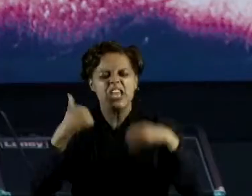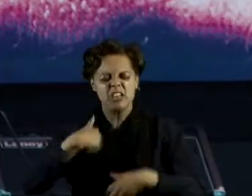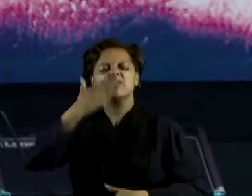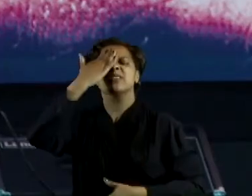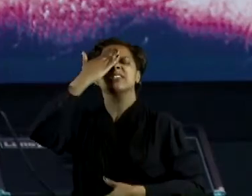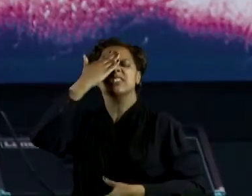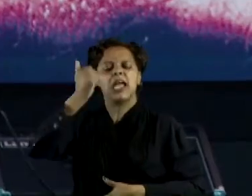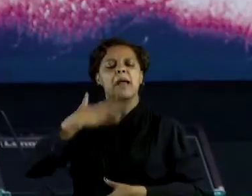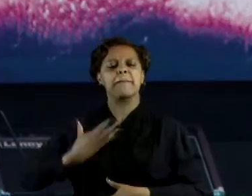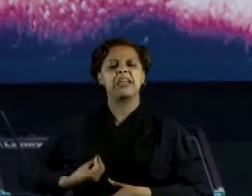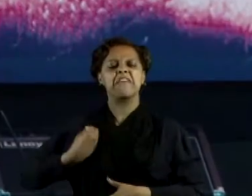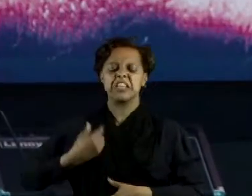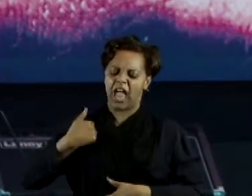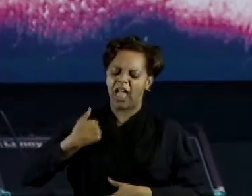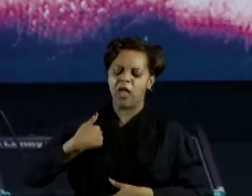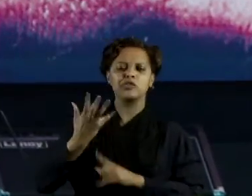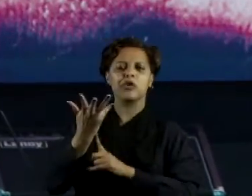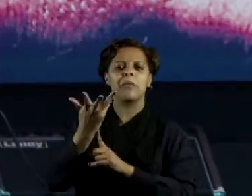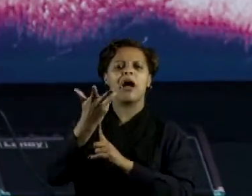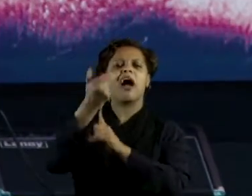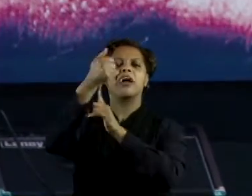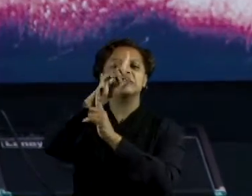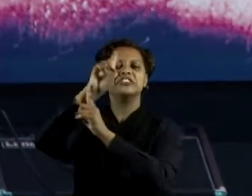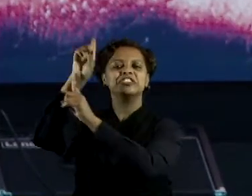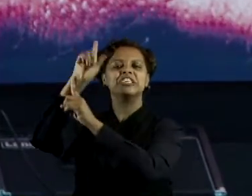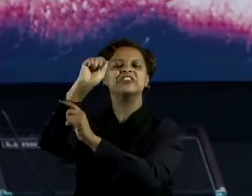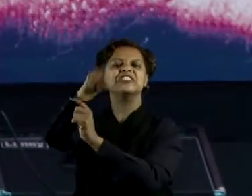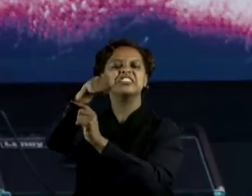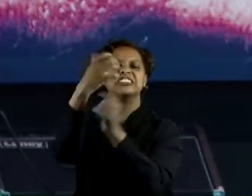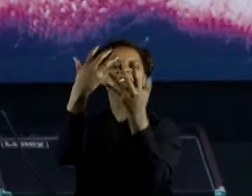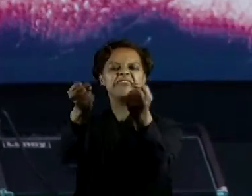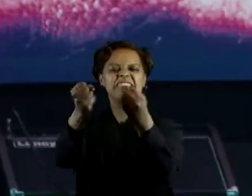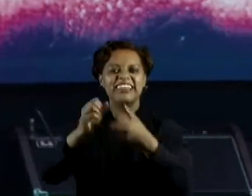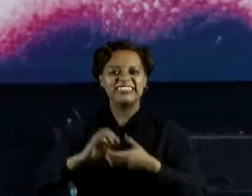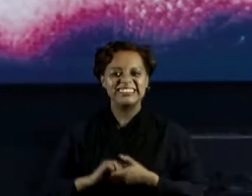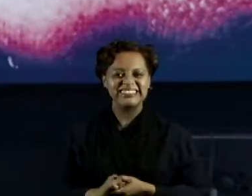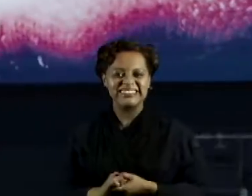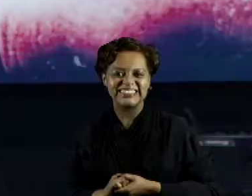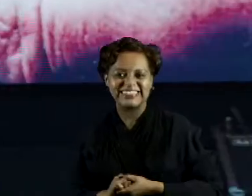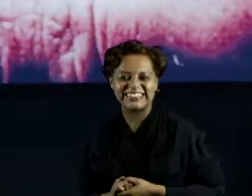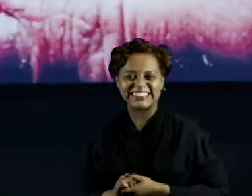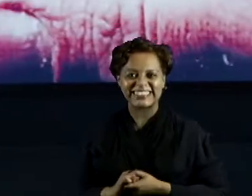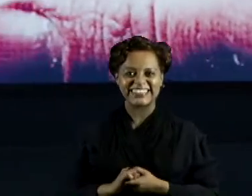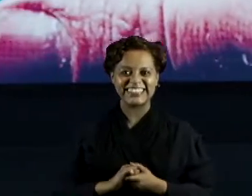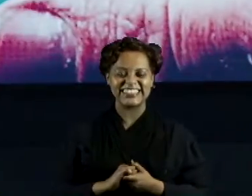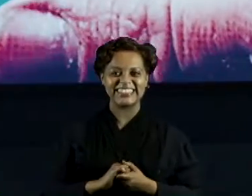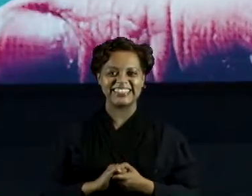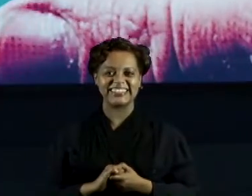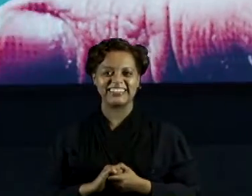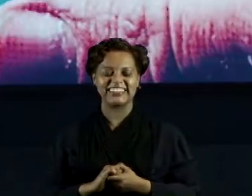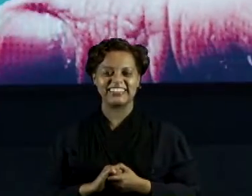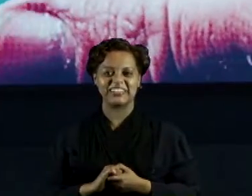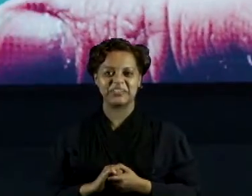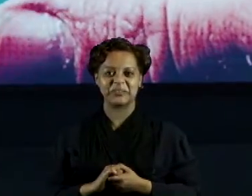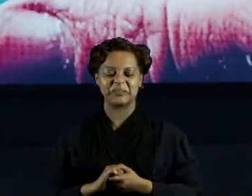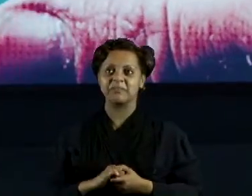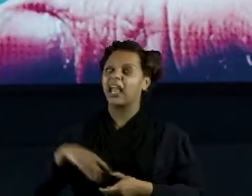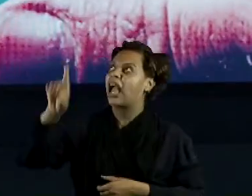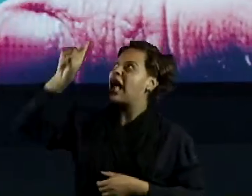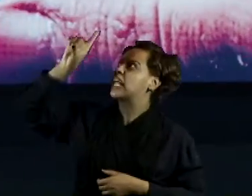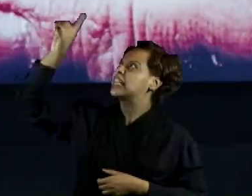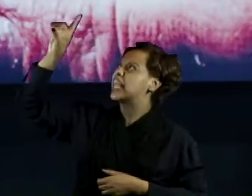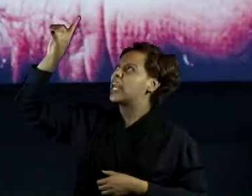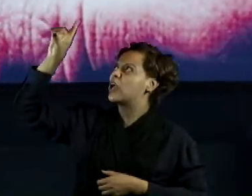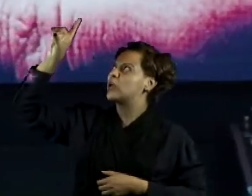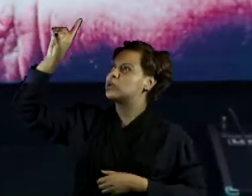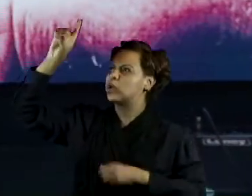disso. Deus quando te